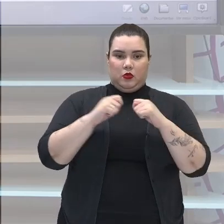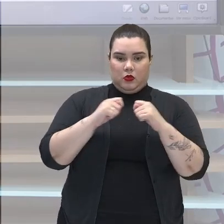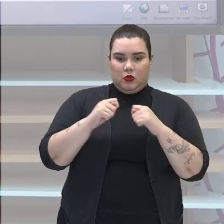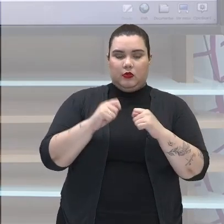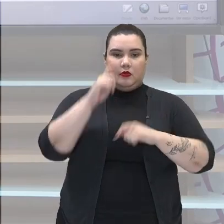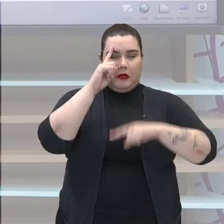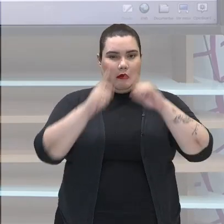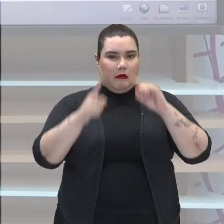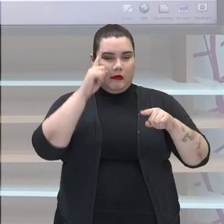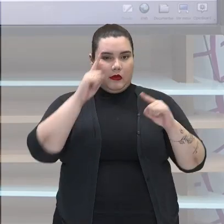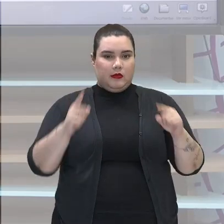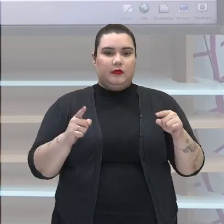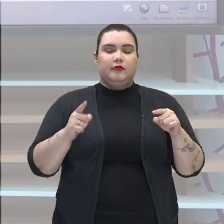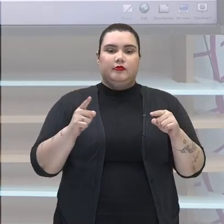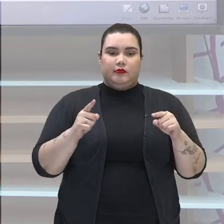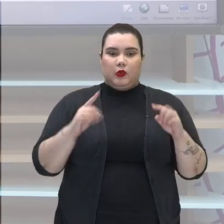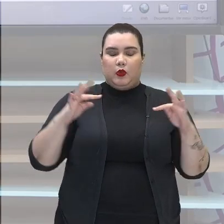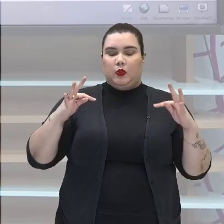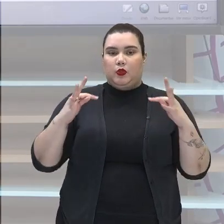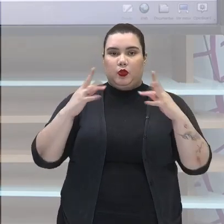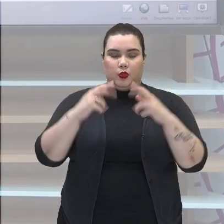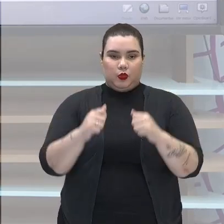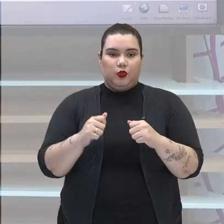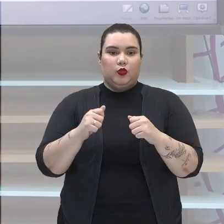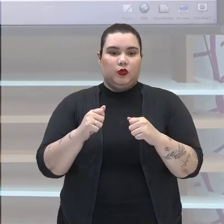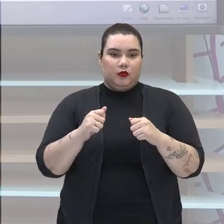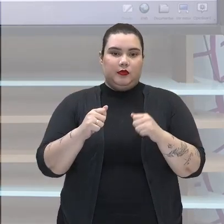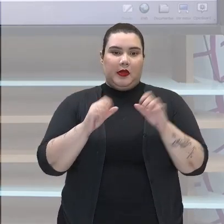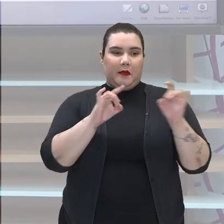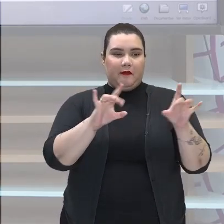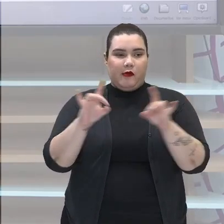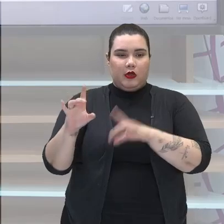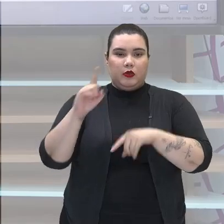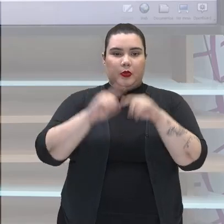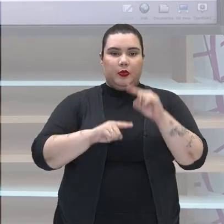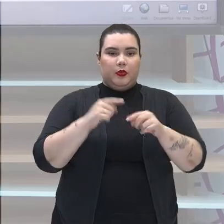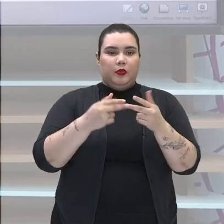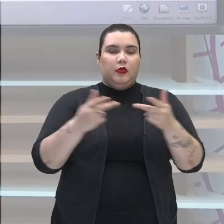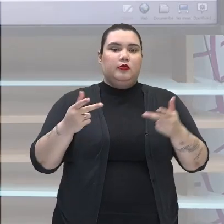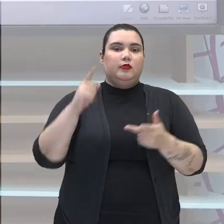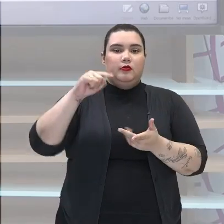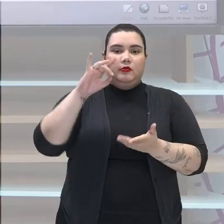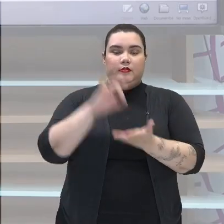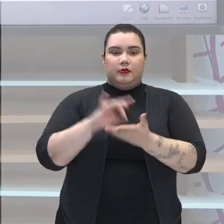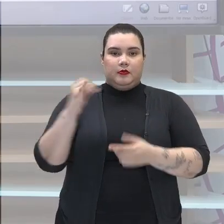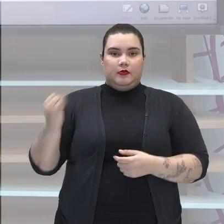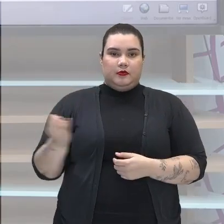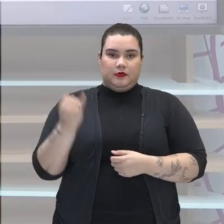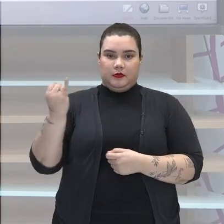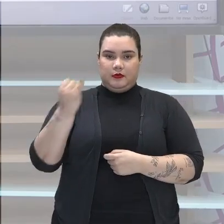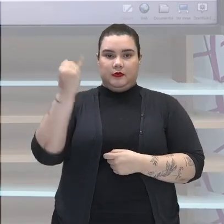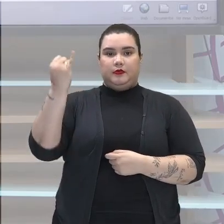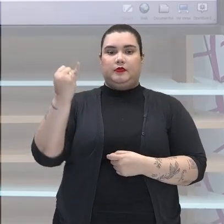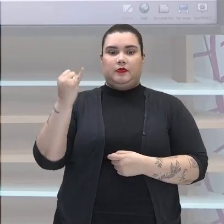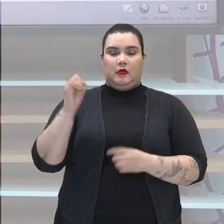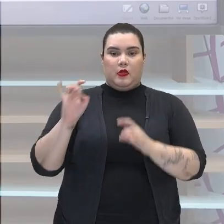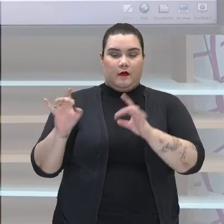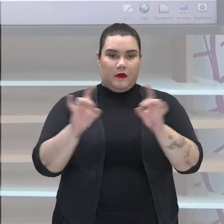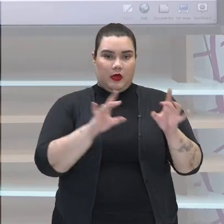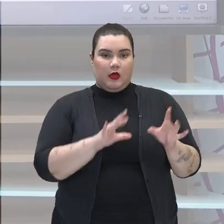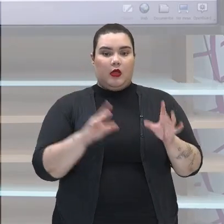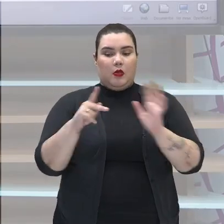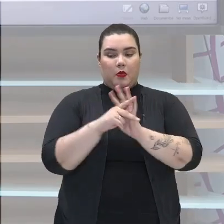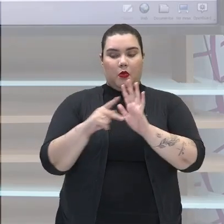dessa rota comercial estritamente importante, não só para o comércio do